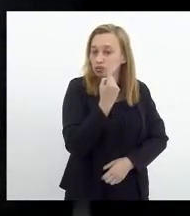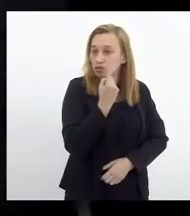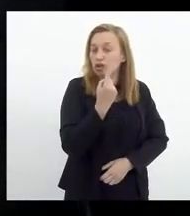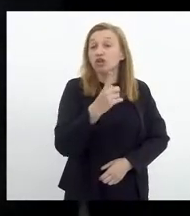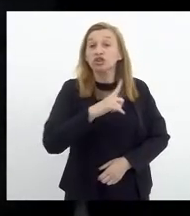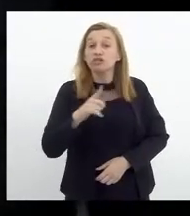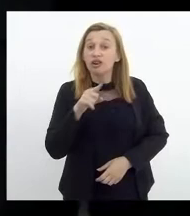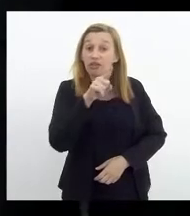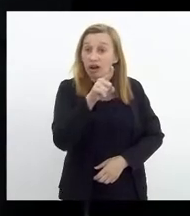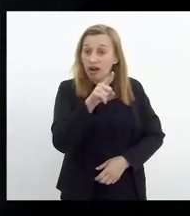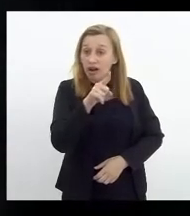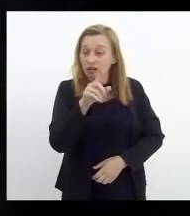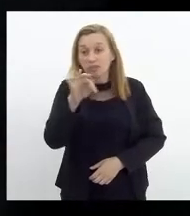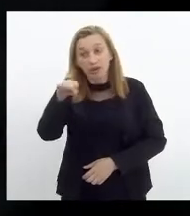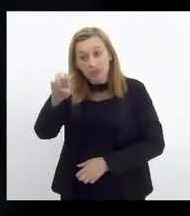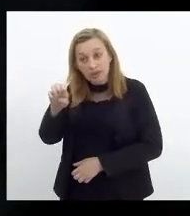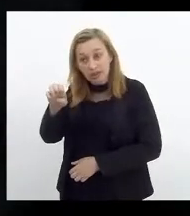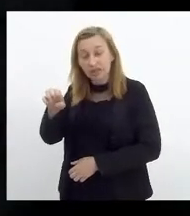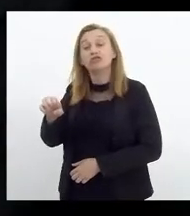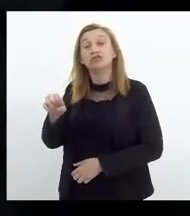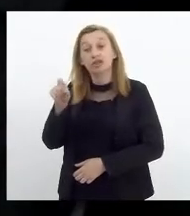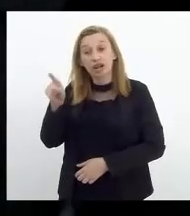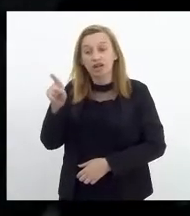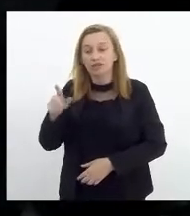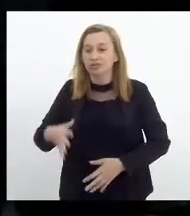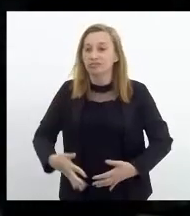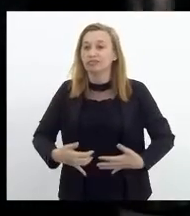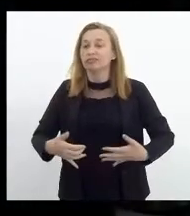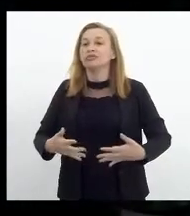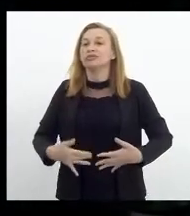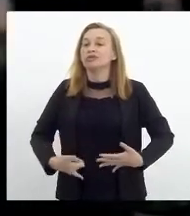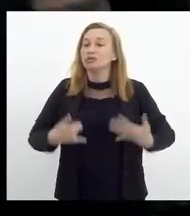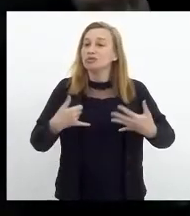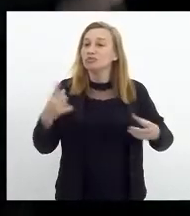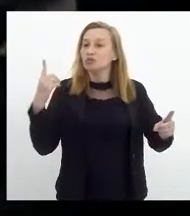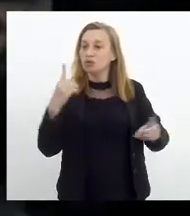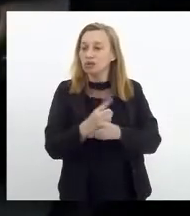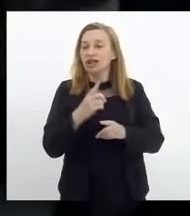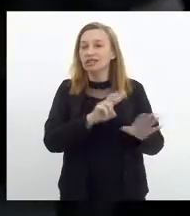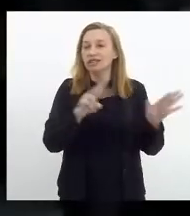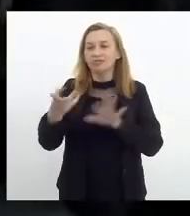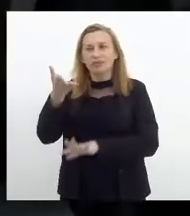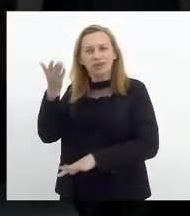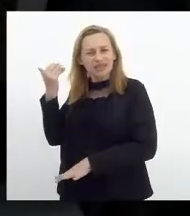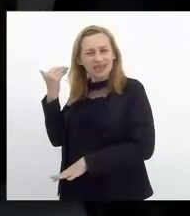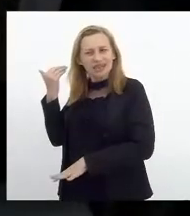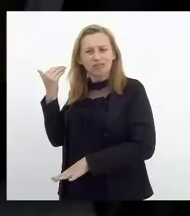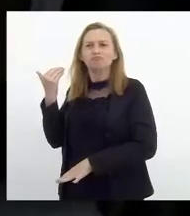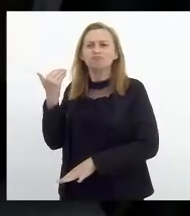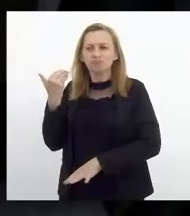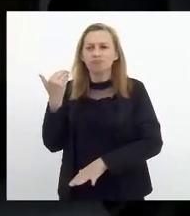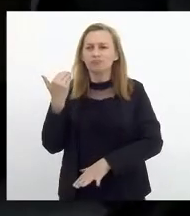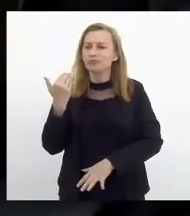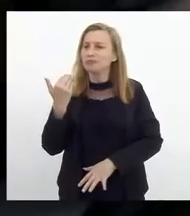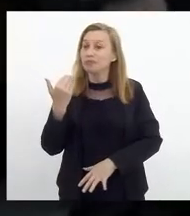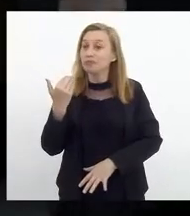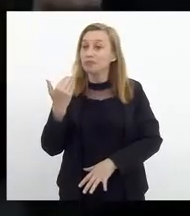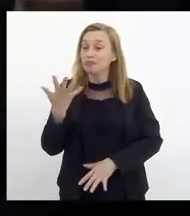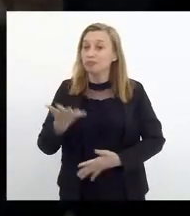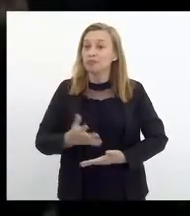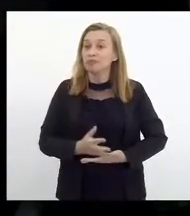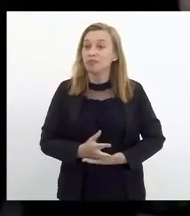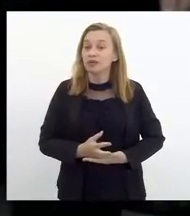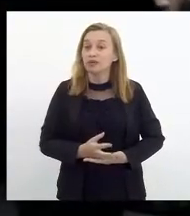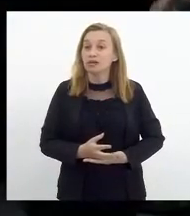Estiveram lá no meu gabinete, tive a honra de encontrá-los lá no meu gabinete semana retrasada ou semana passada, e a coisa é desesperadora,